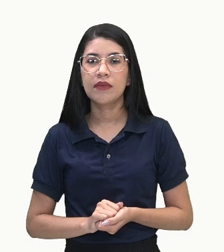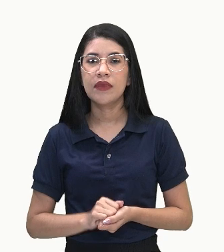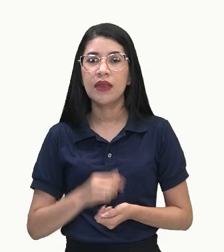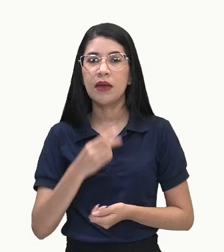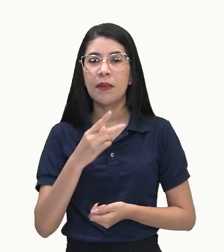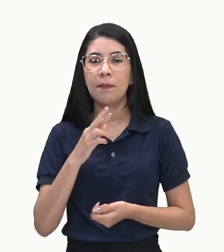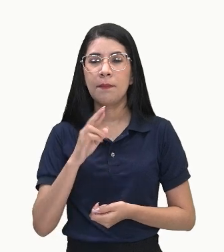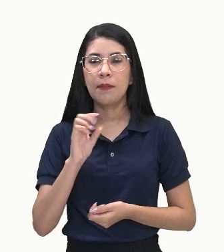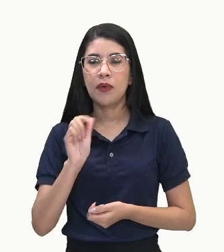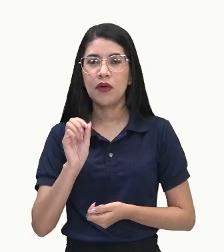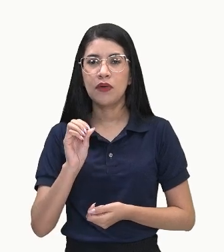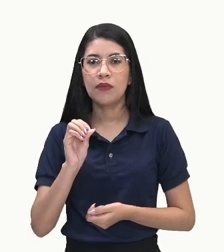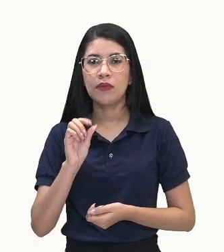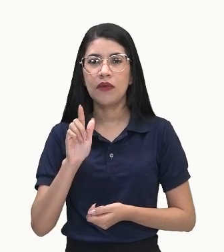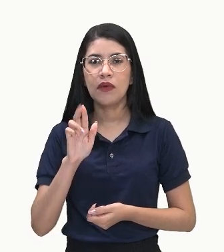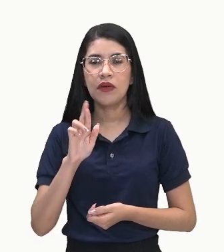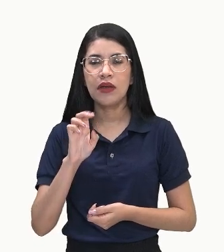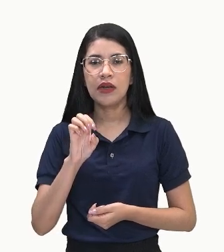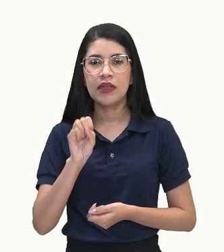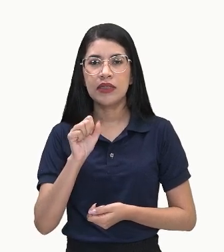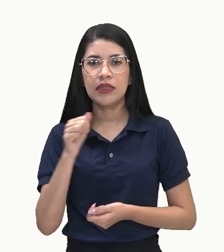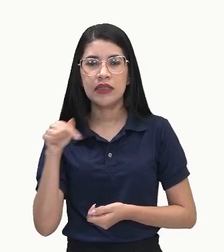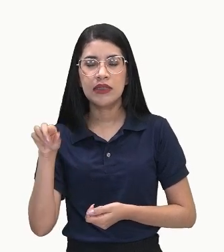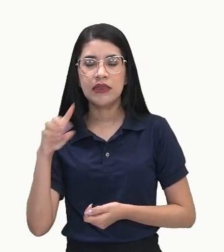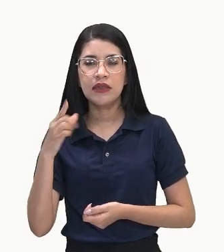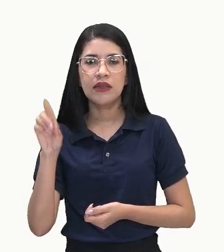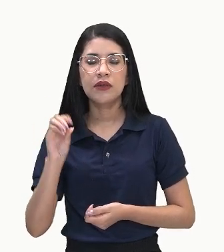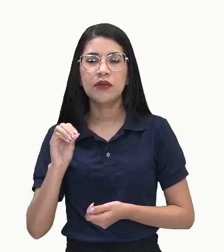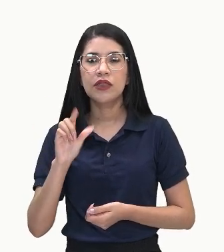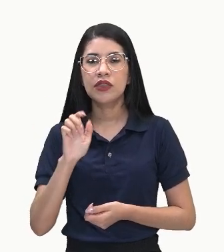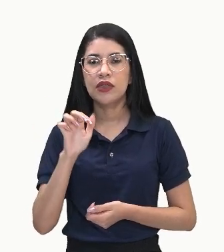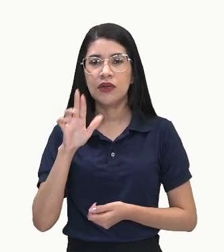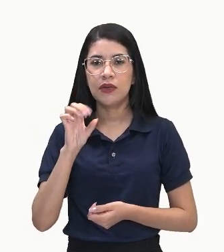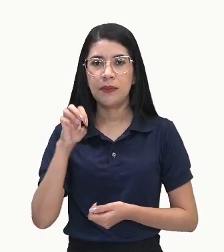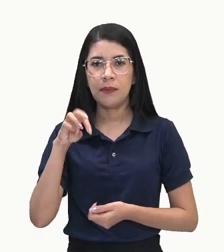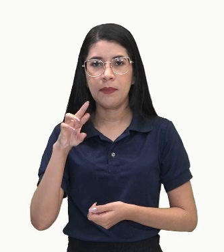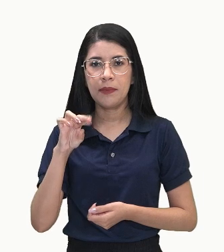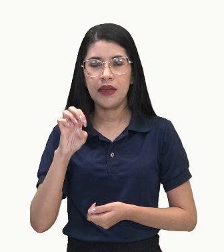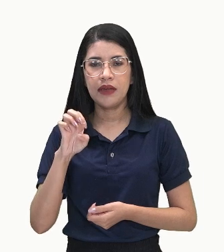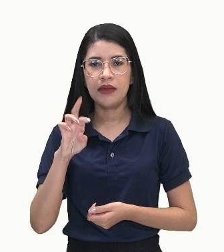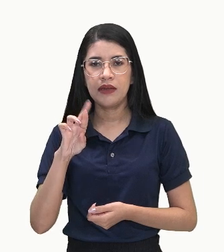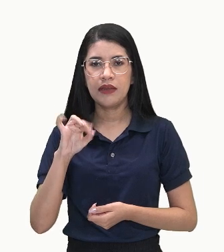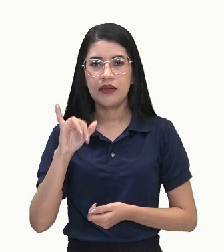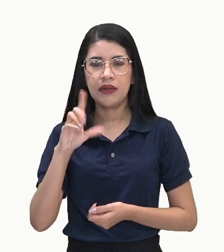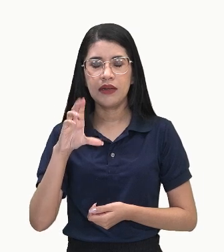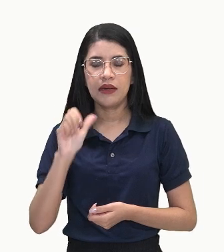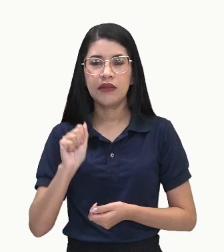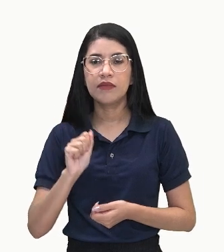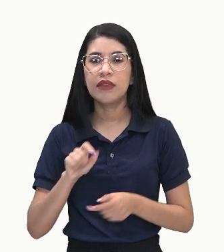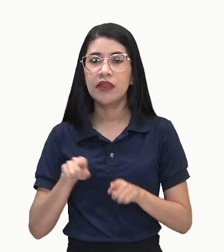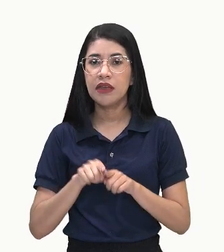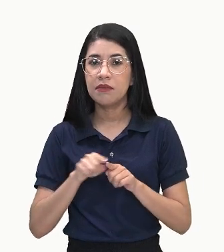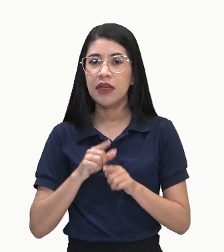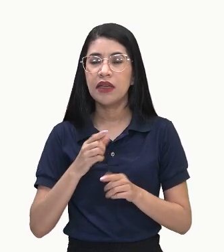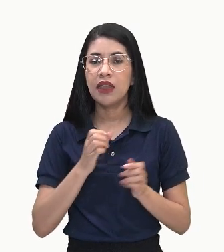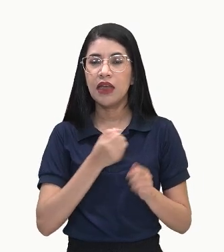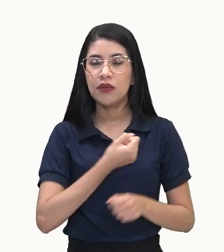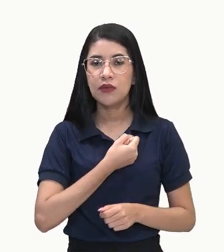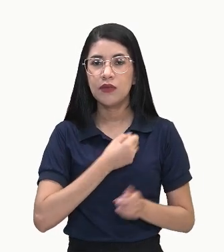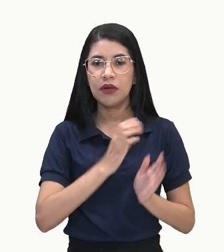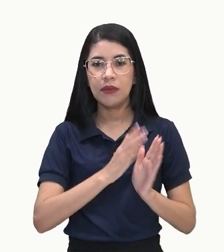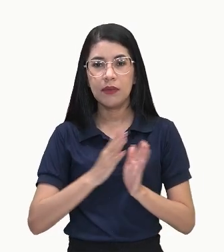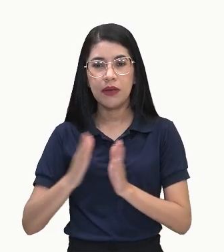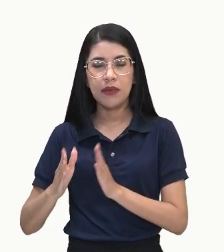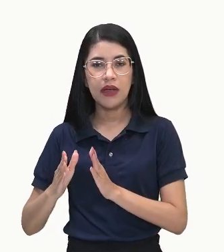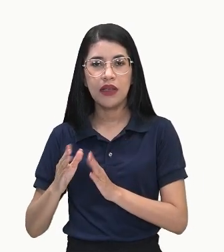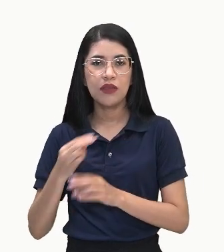Progressão geométrica. Também é uma sequência de números, não pode ser nulos, tá? Não pode ser zero,